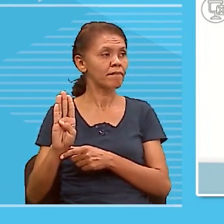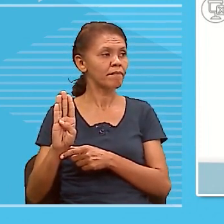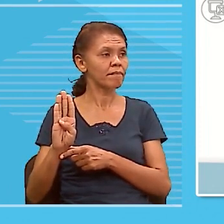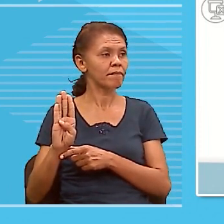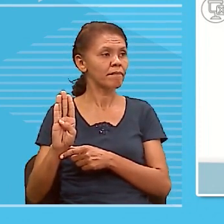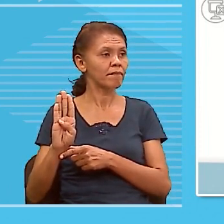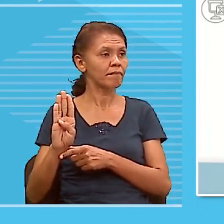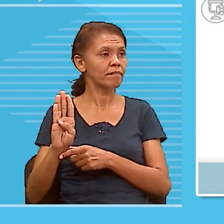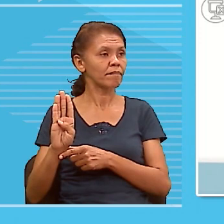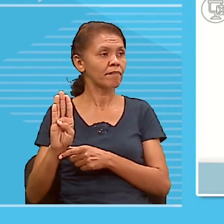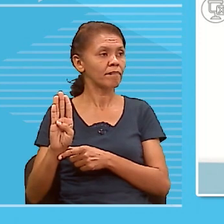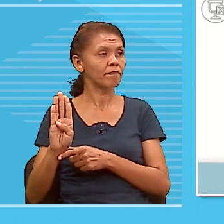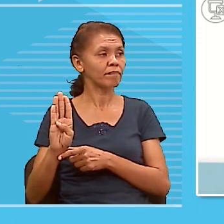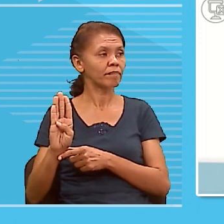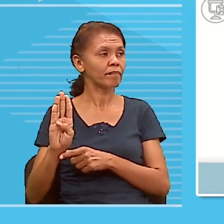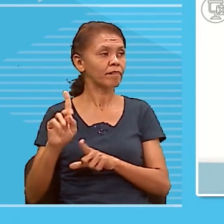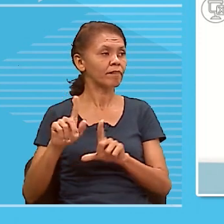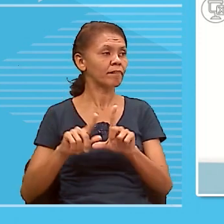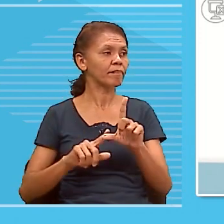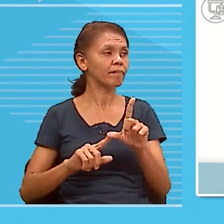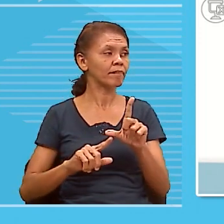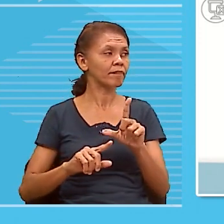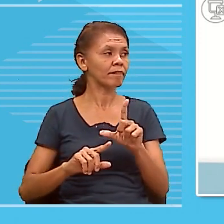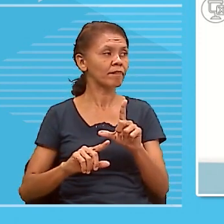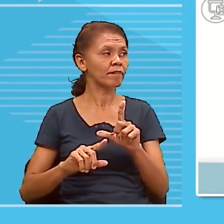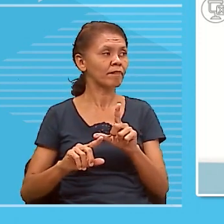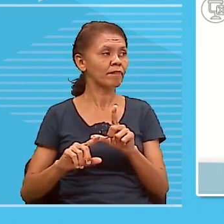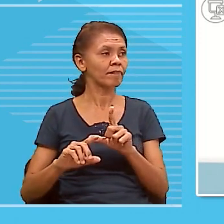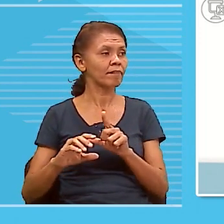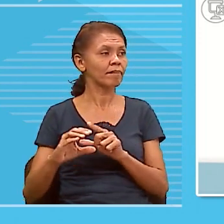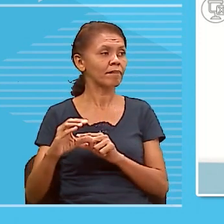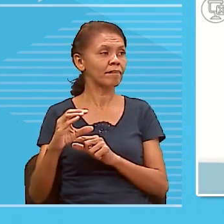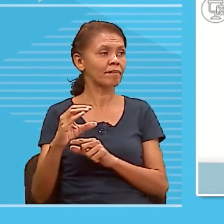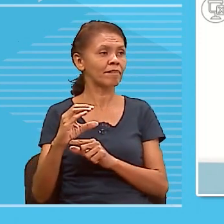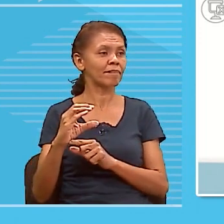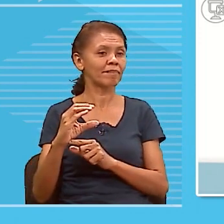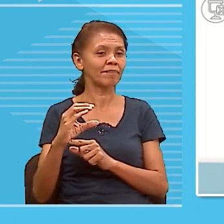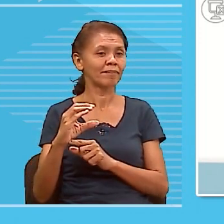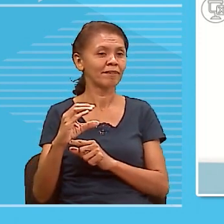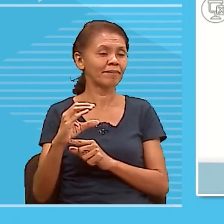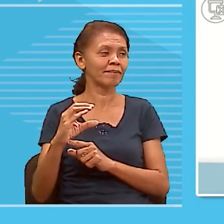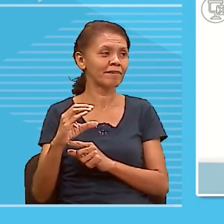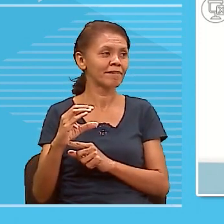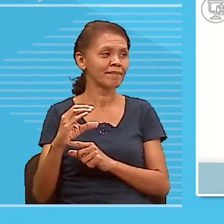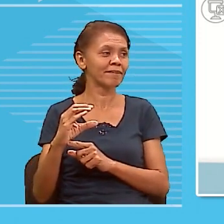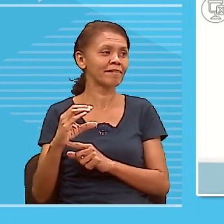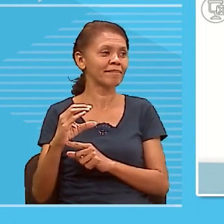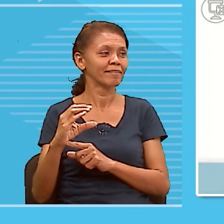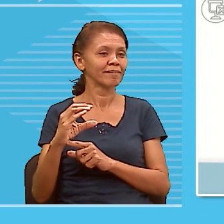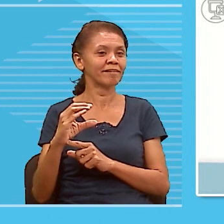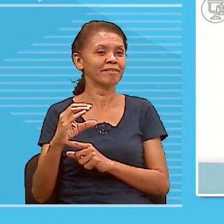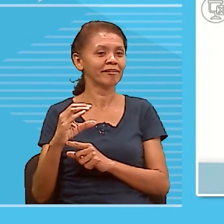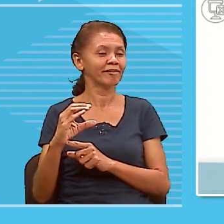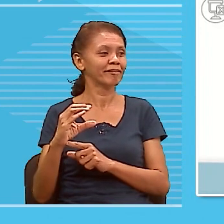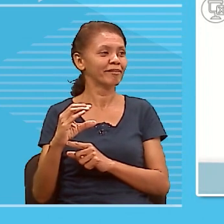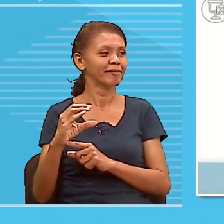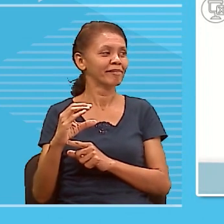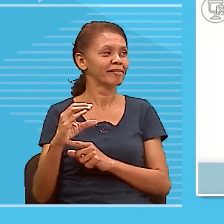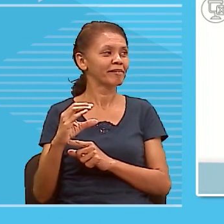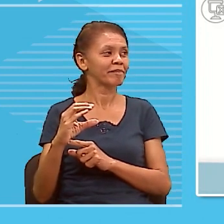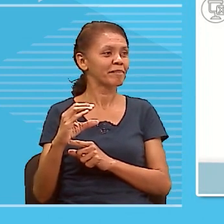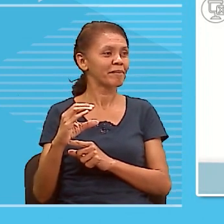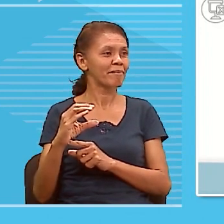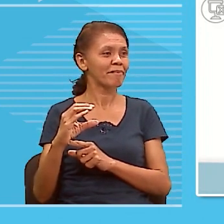se usado no início da frase a letra B é do doido né letra C ocupa a posição fixa